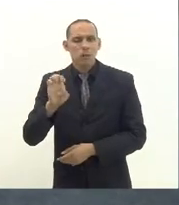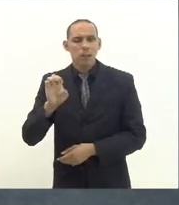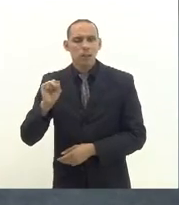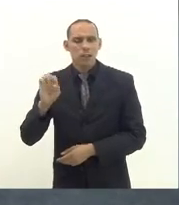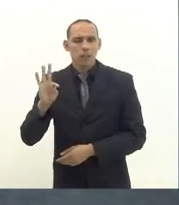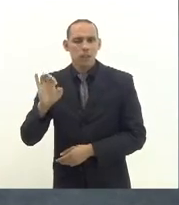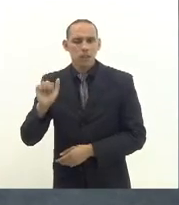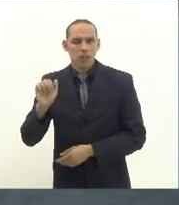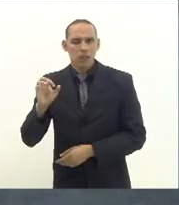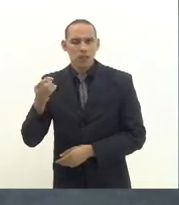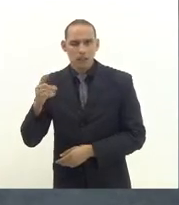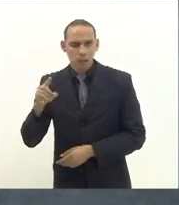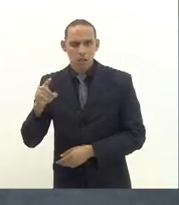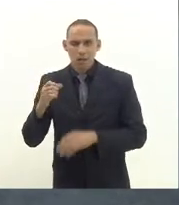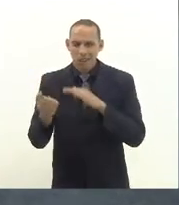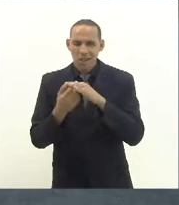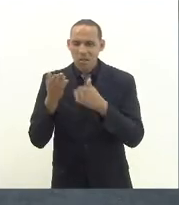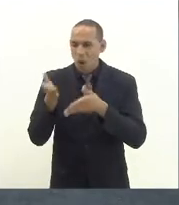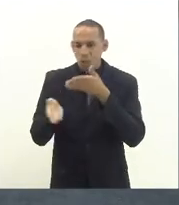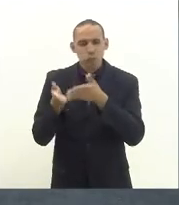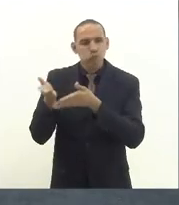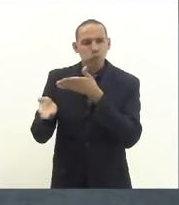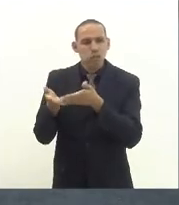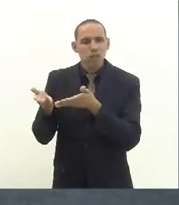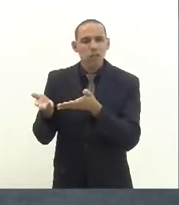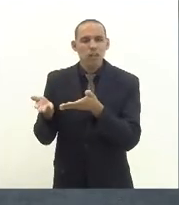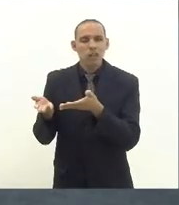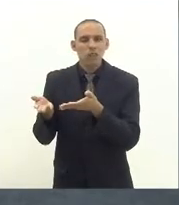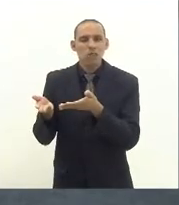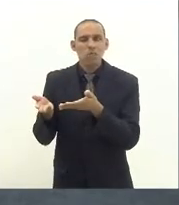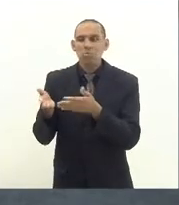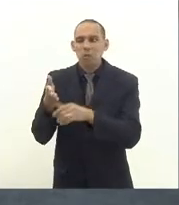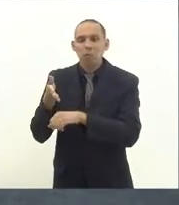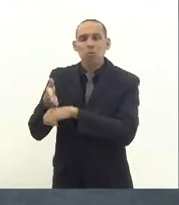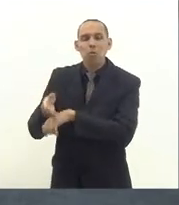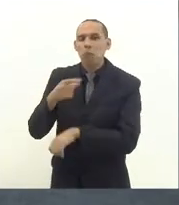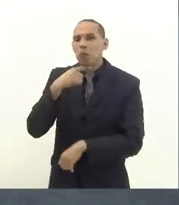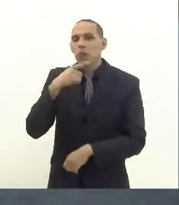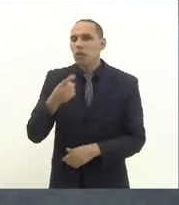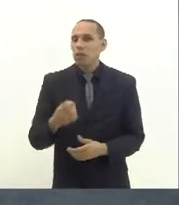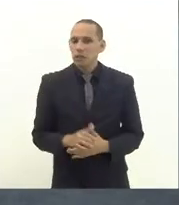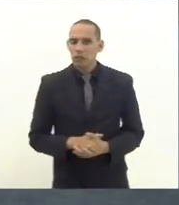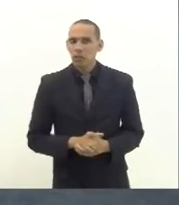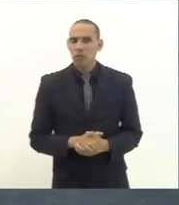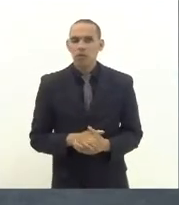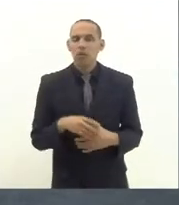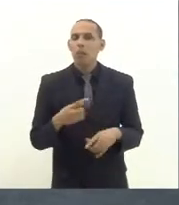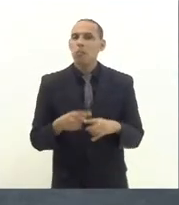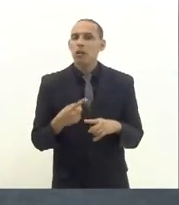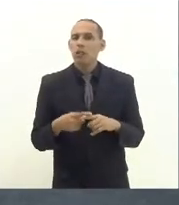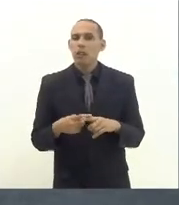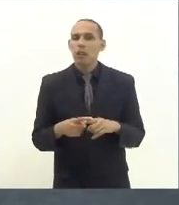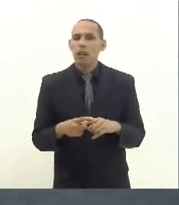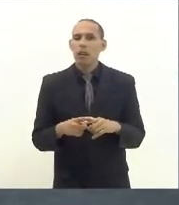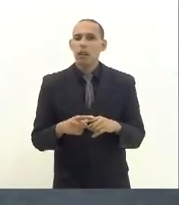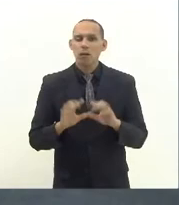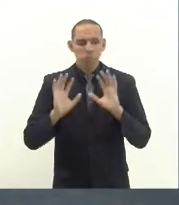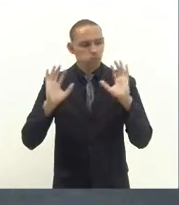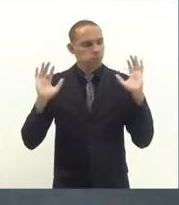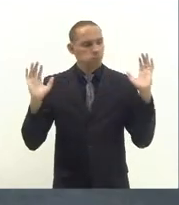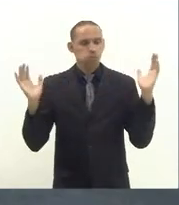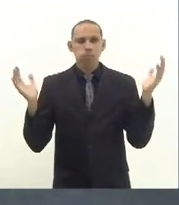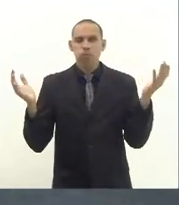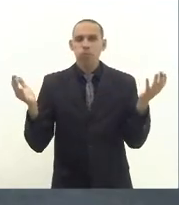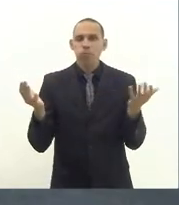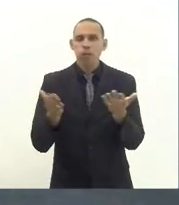cuidar da por essa empresa Você é muita das vezes você não consegue nem ter acesso a subestação porque ao redor